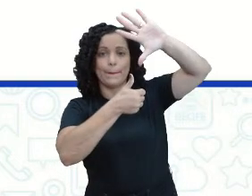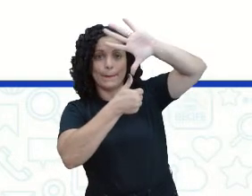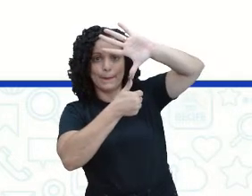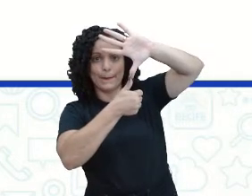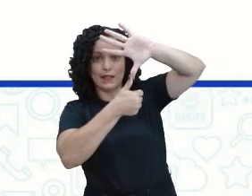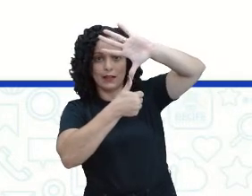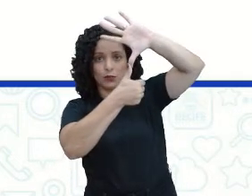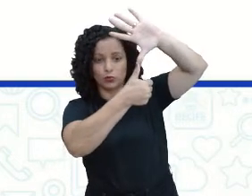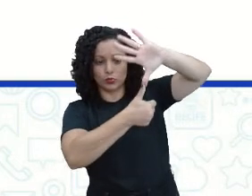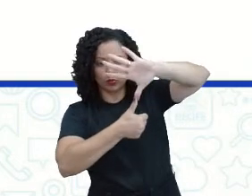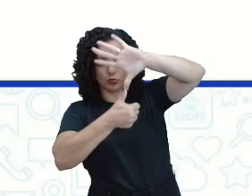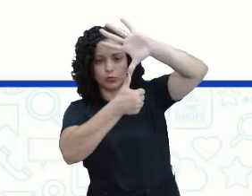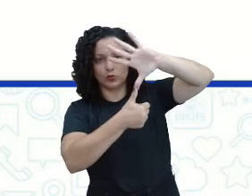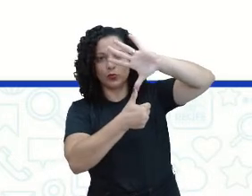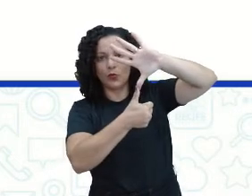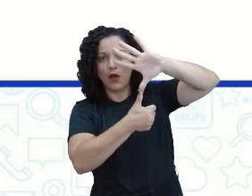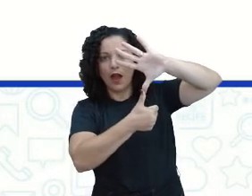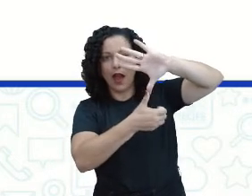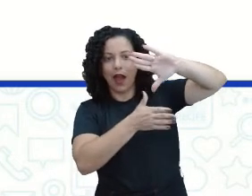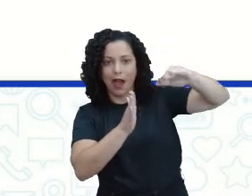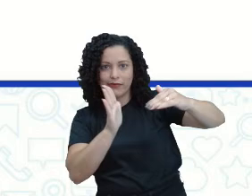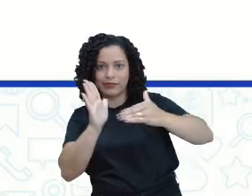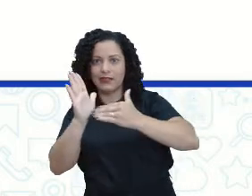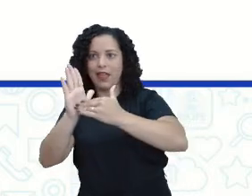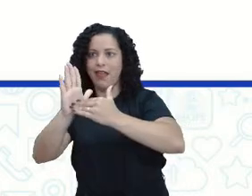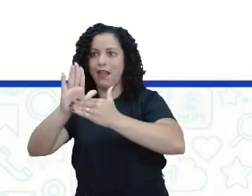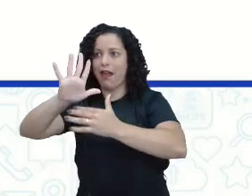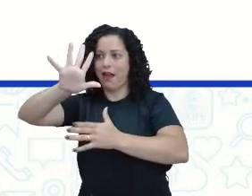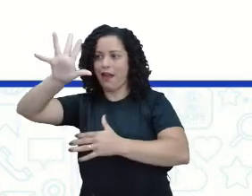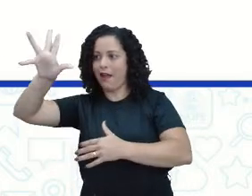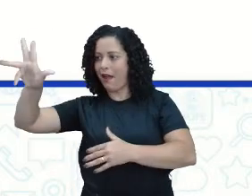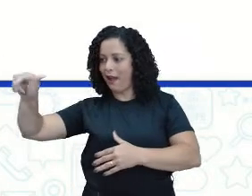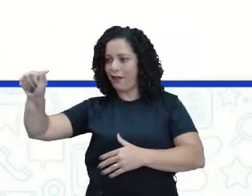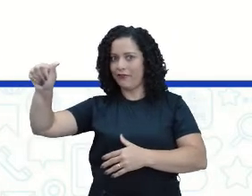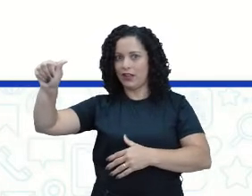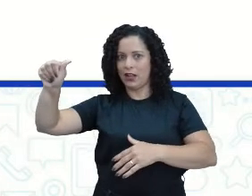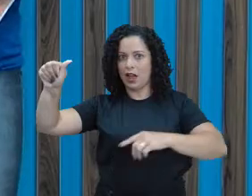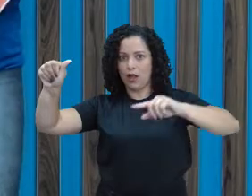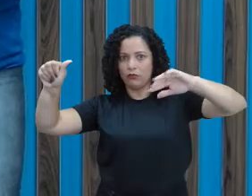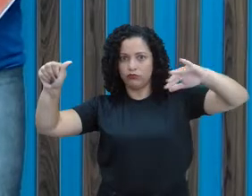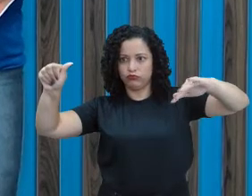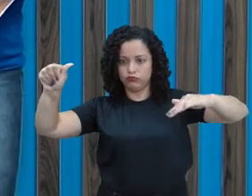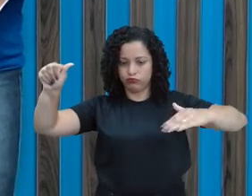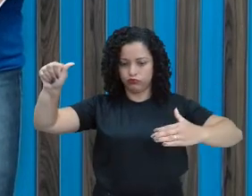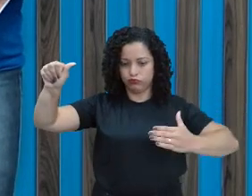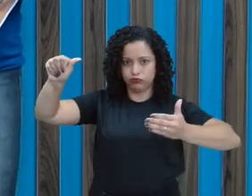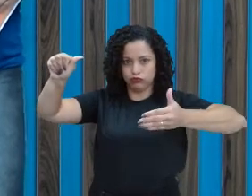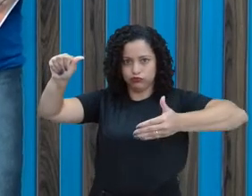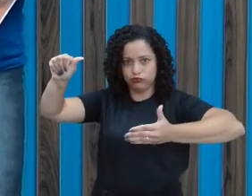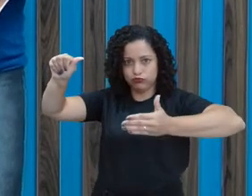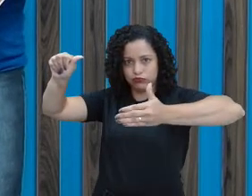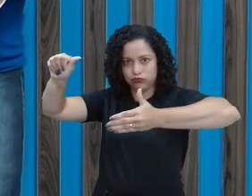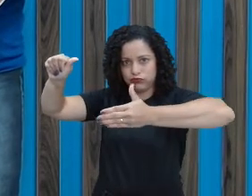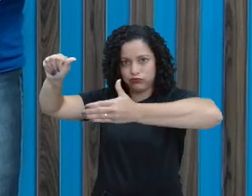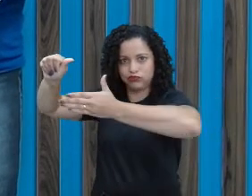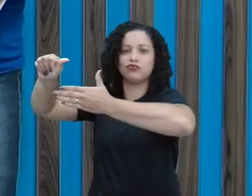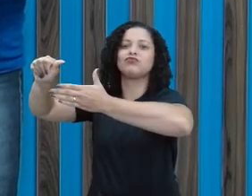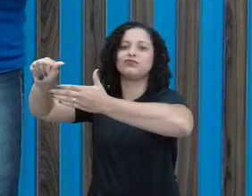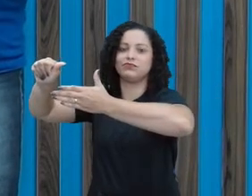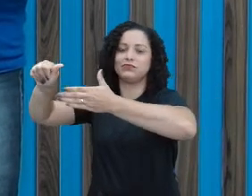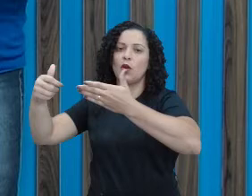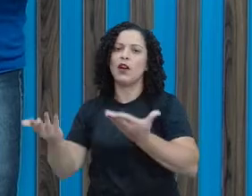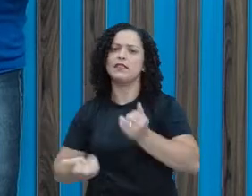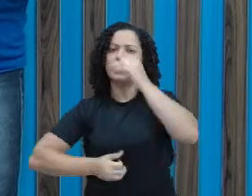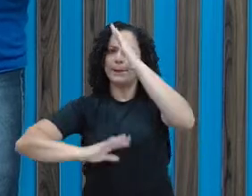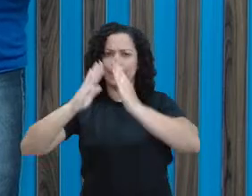ele estudou e catalogou plantas e animais locais. Então, para a gente falar um pouquinho numa linguagem da biologia,